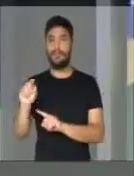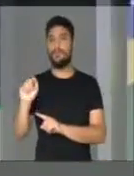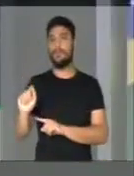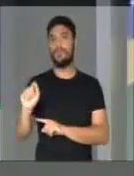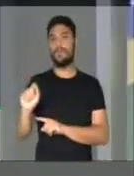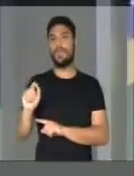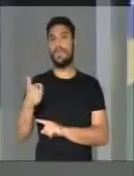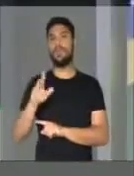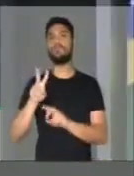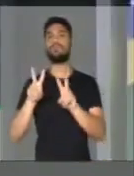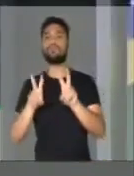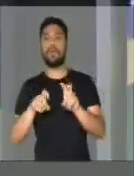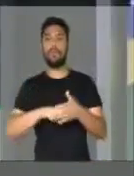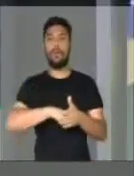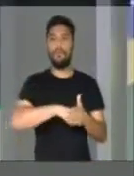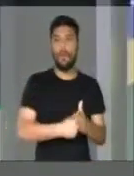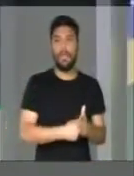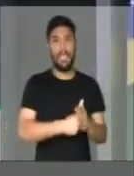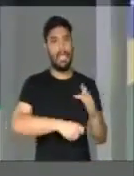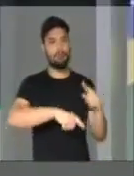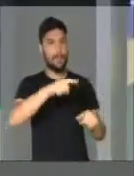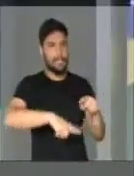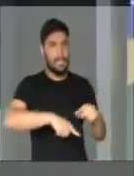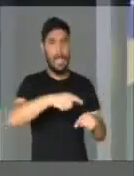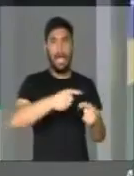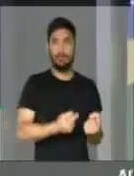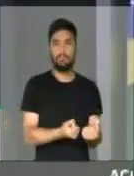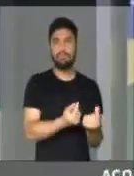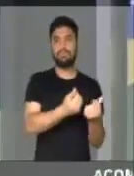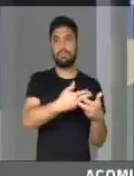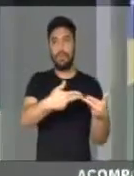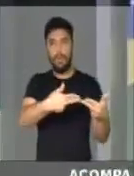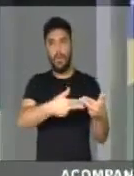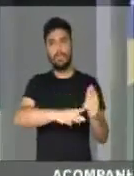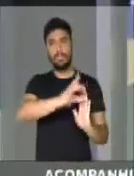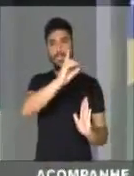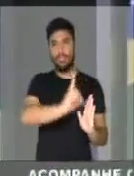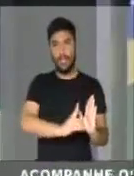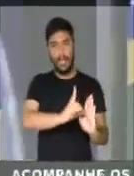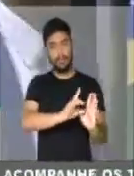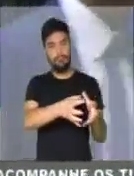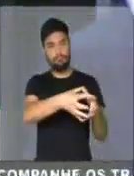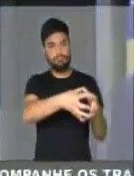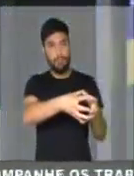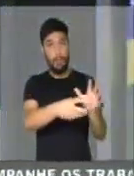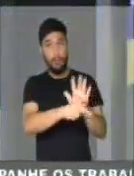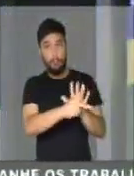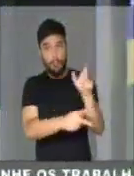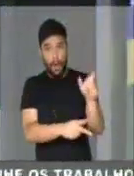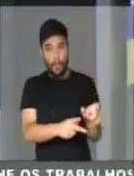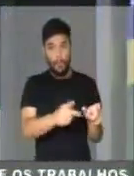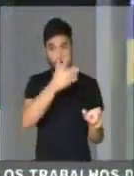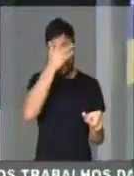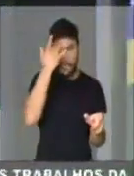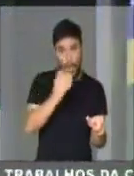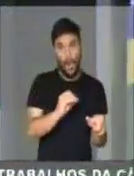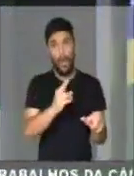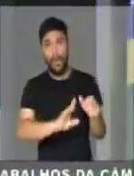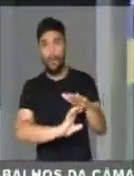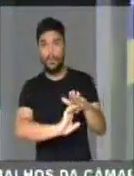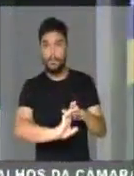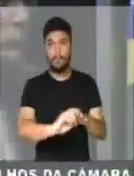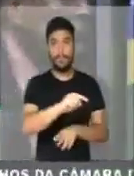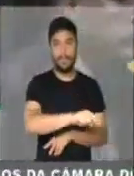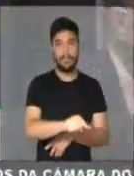quais se destaca o bloqueio cautelar de bens, valores e direitos pertencentes a pessoas físicas